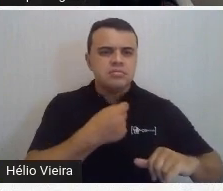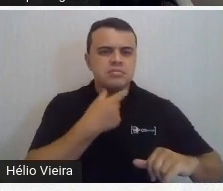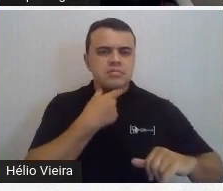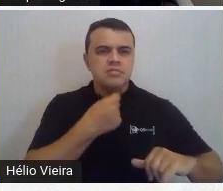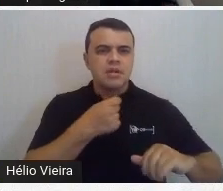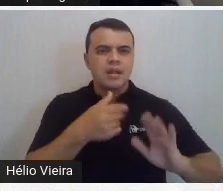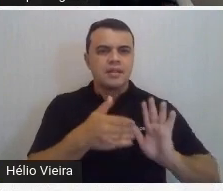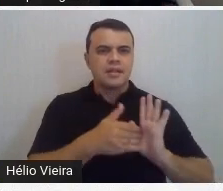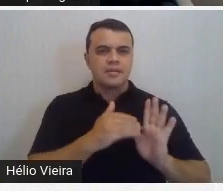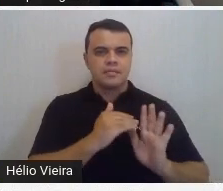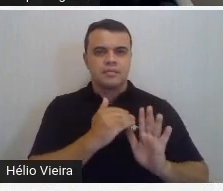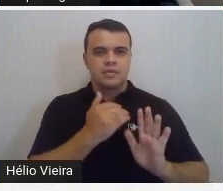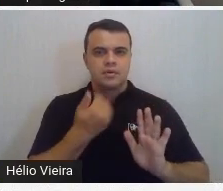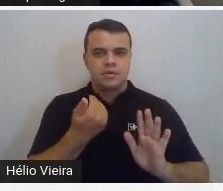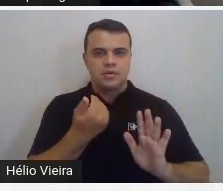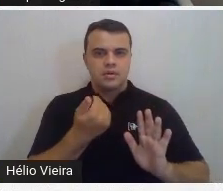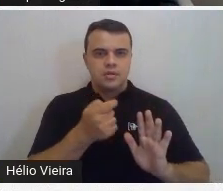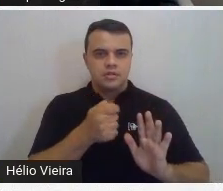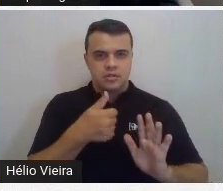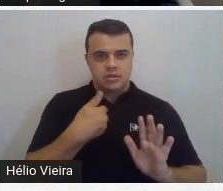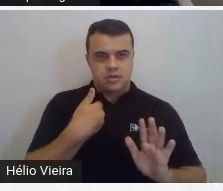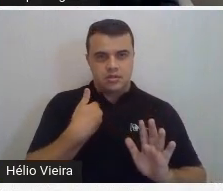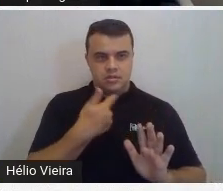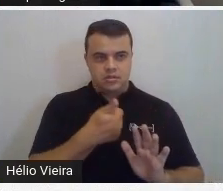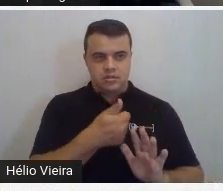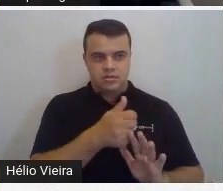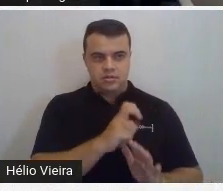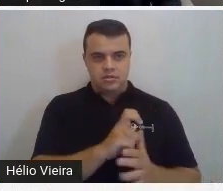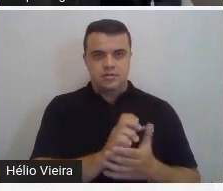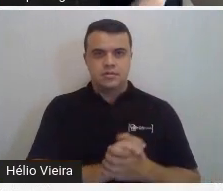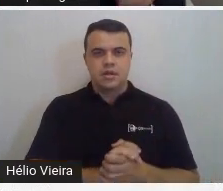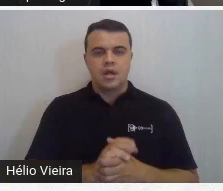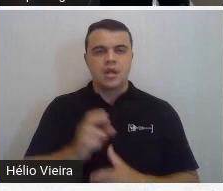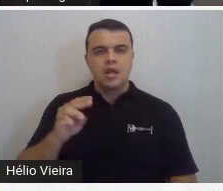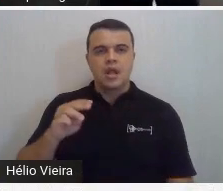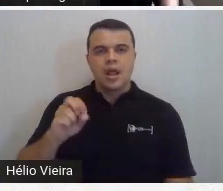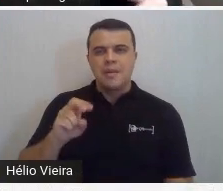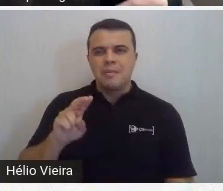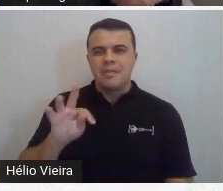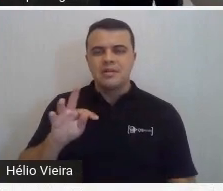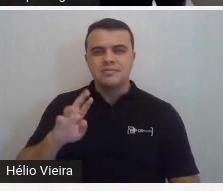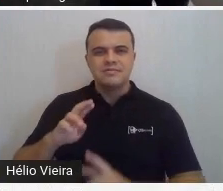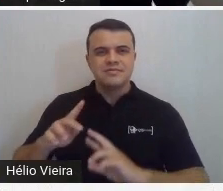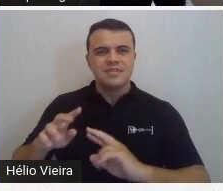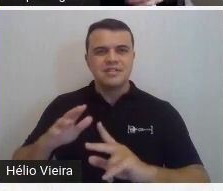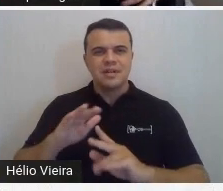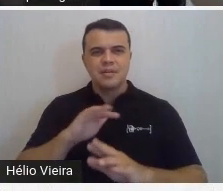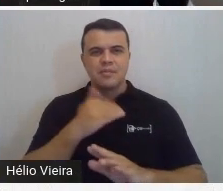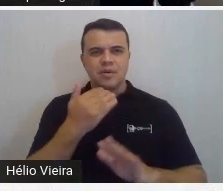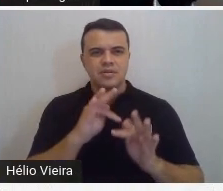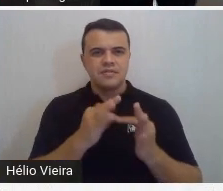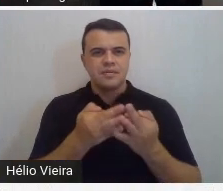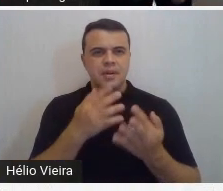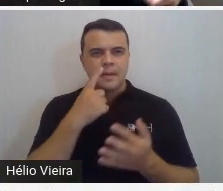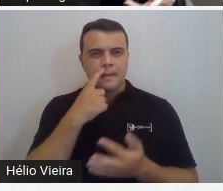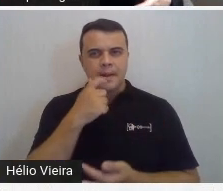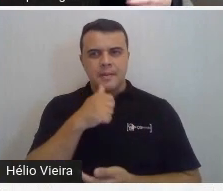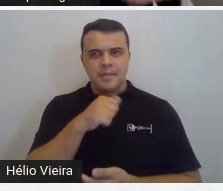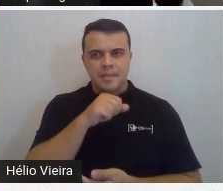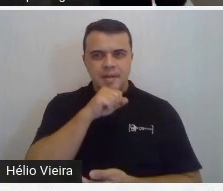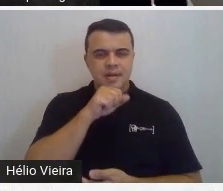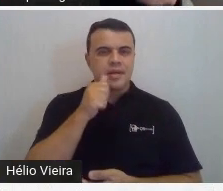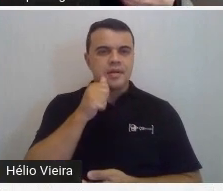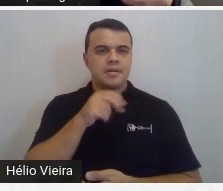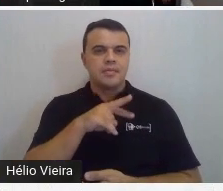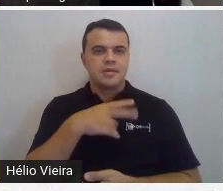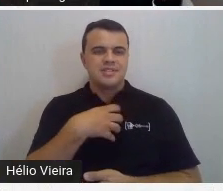morrer apenas com 15 anos. E Mante passou por uma série de mortes na família, mãe, pai, a irmã, e